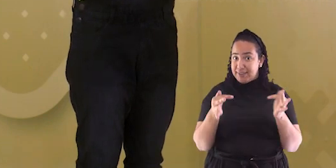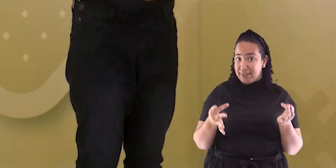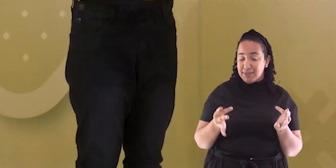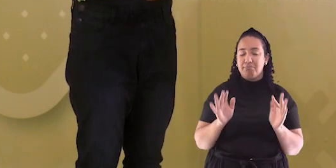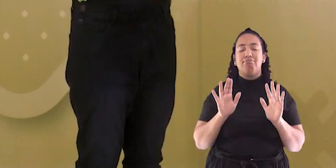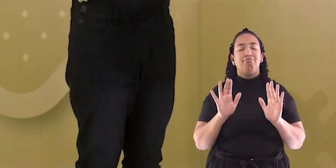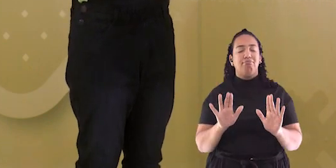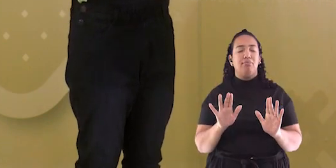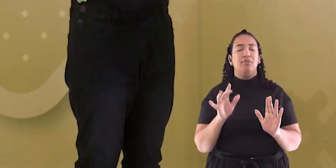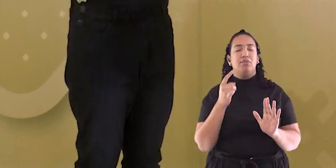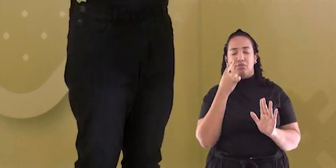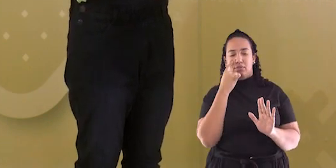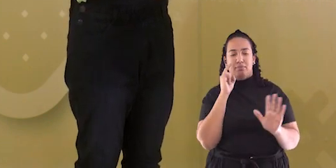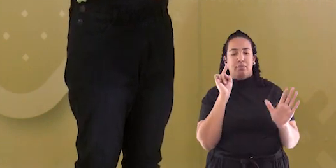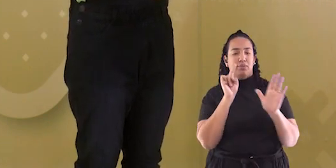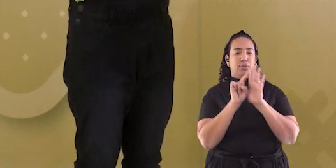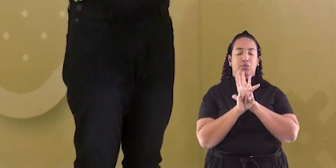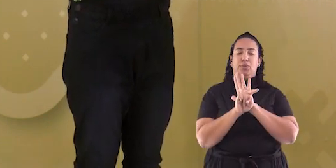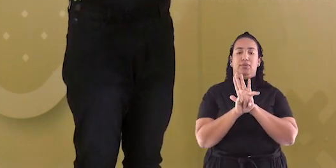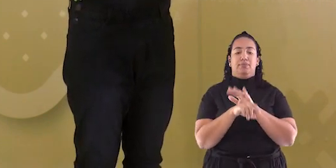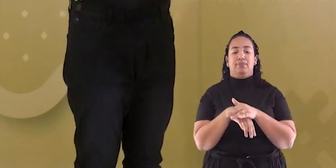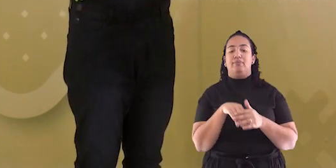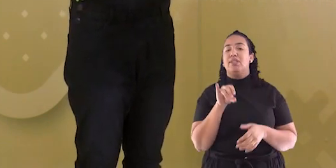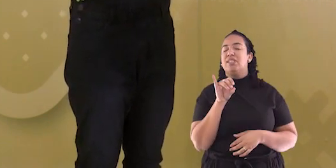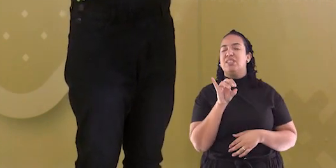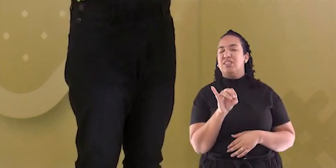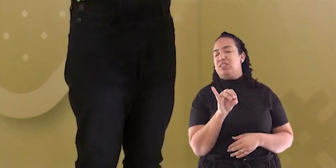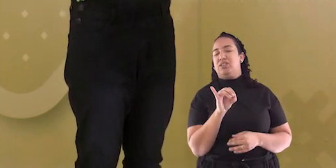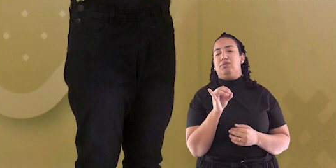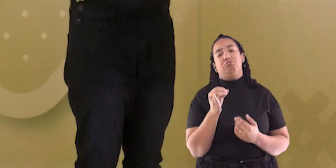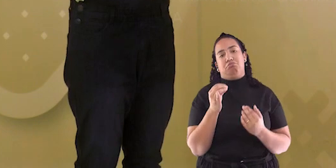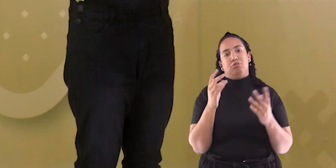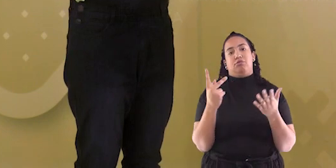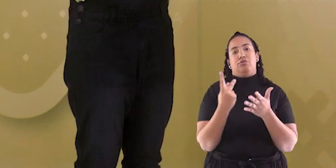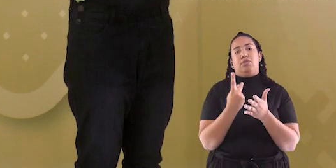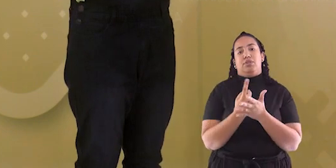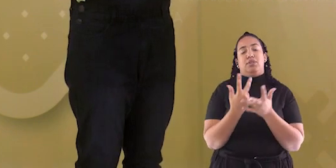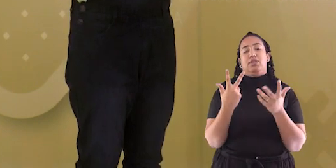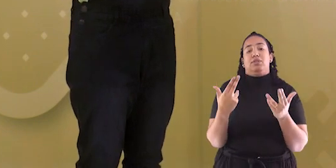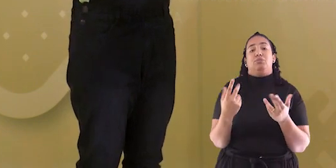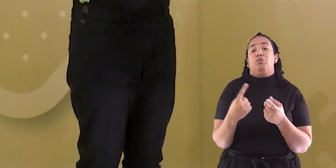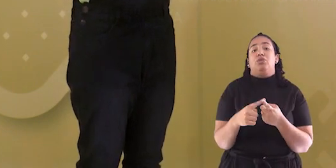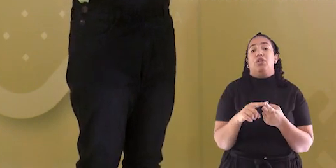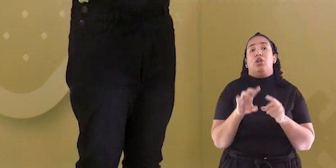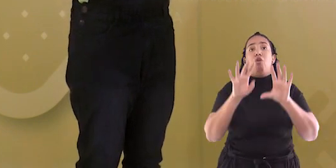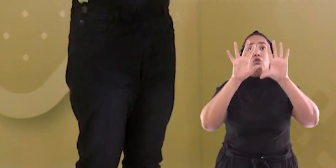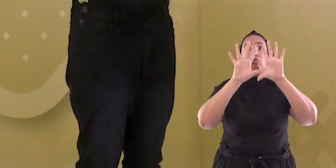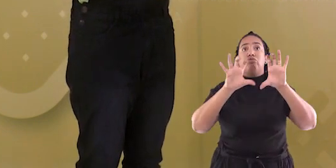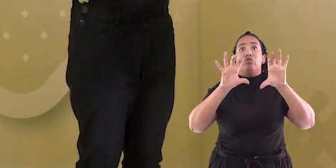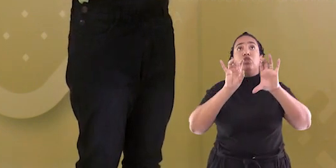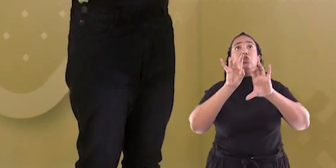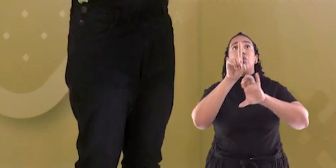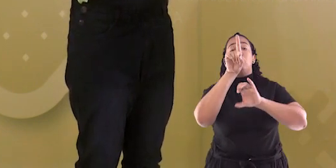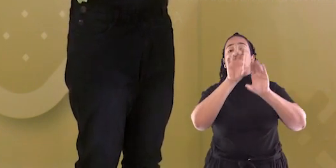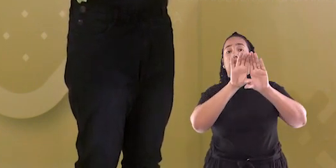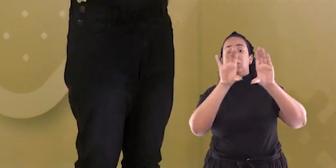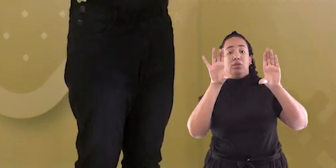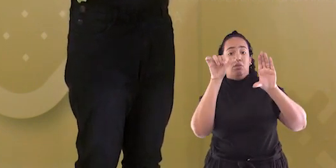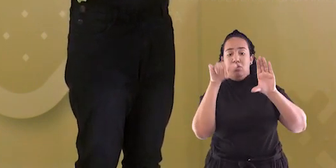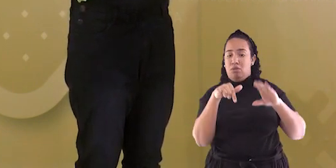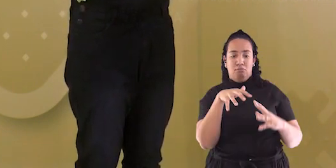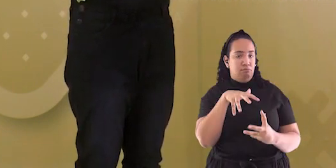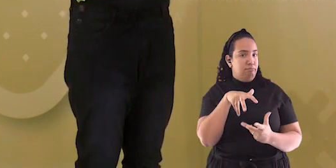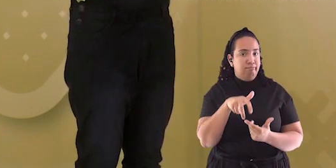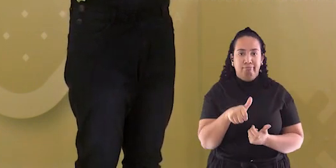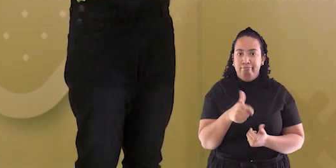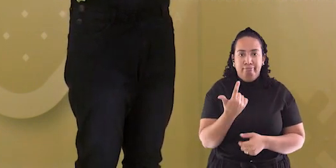como: se é assim, por que as nuvens só se formam lá no céu e não aqui embaixo onde a gente vive, né?